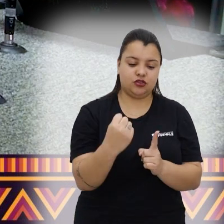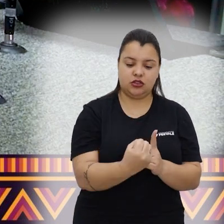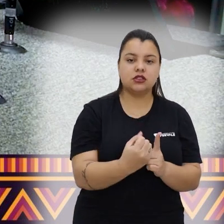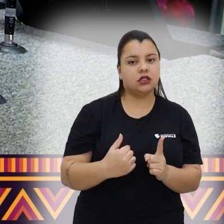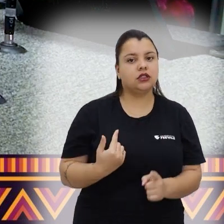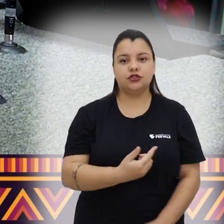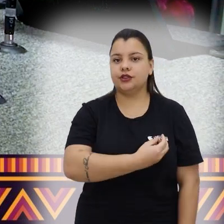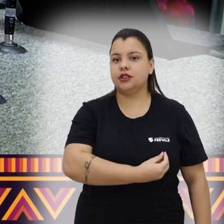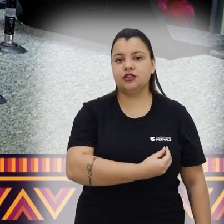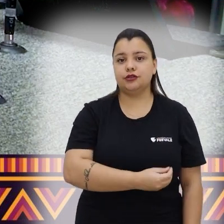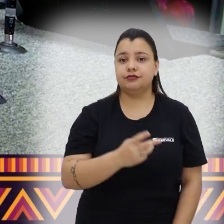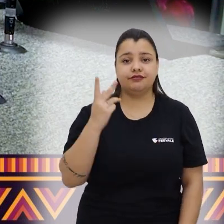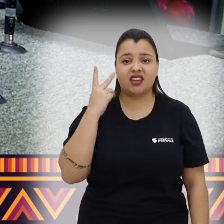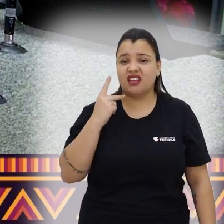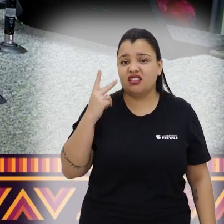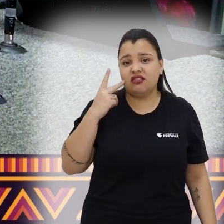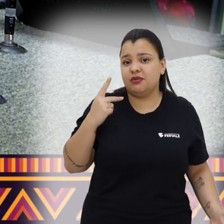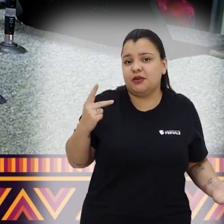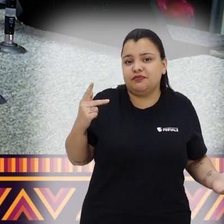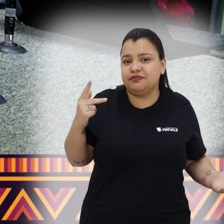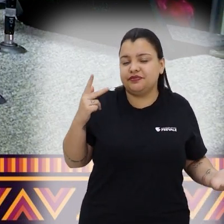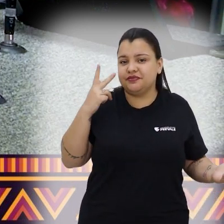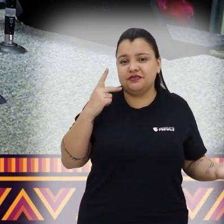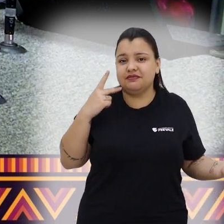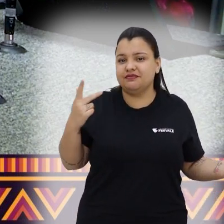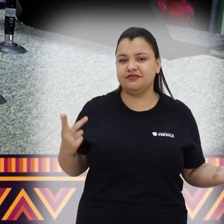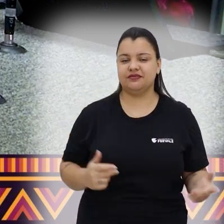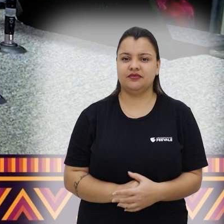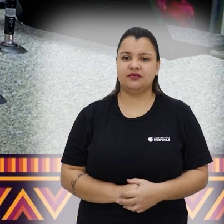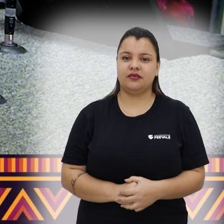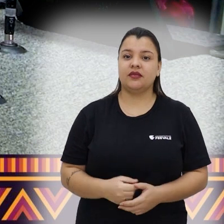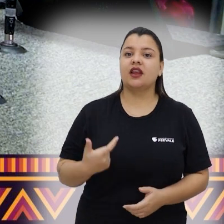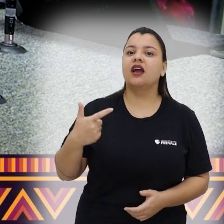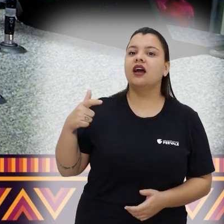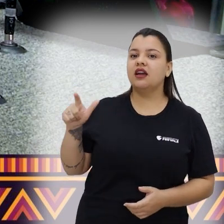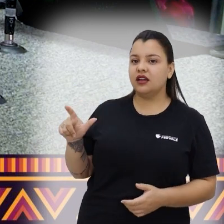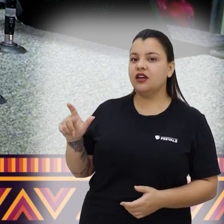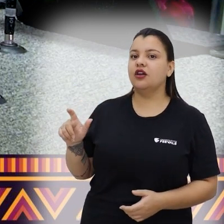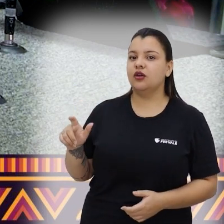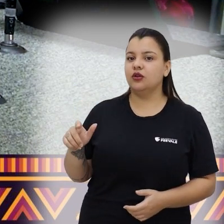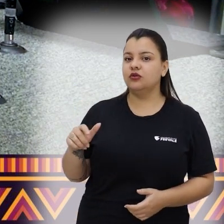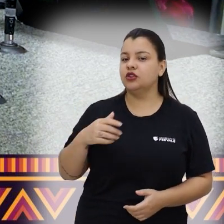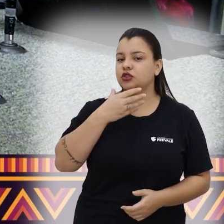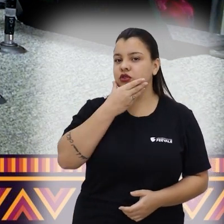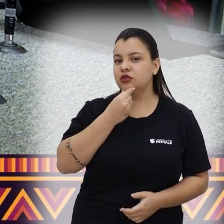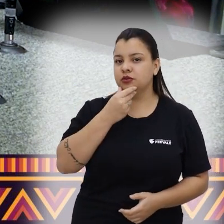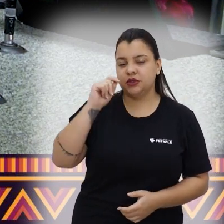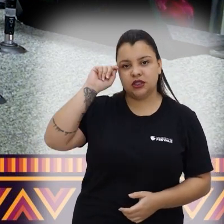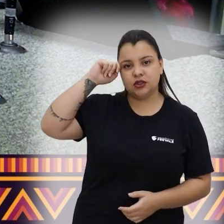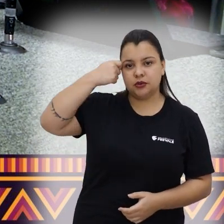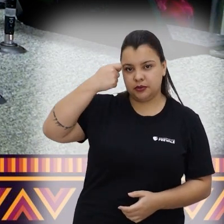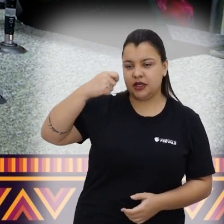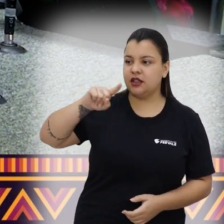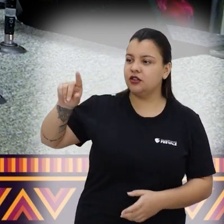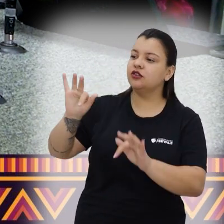E, isso é, então, aí- é normalizado, né? Natural não é. Bah, eu vi outro menino preto dentro aqui da Fevara, eu já pensei assim, bah, dá